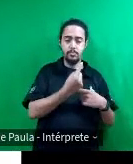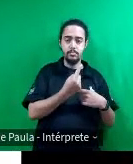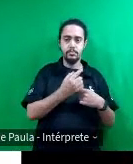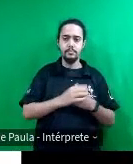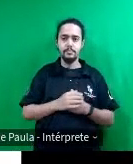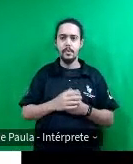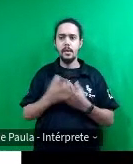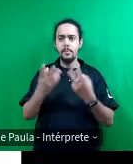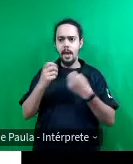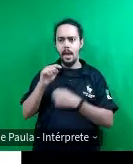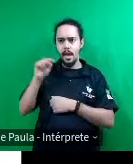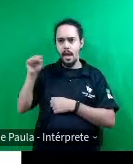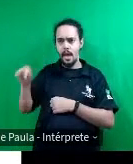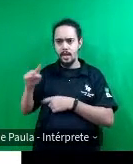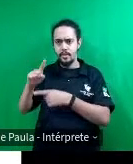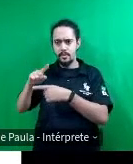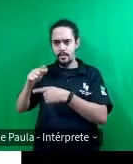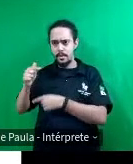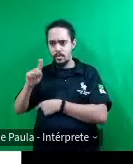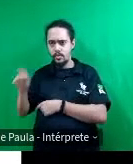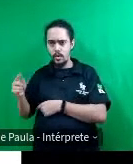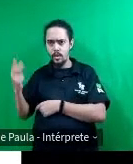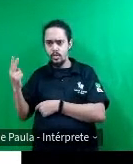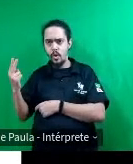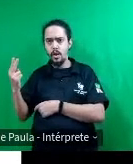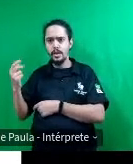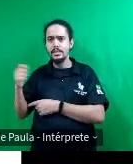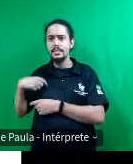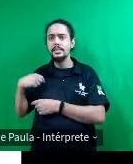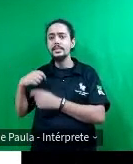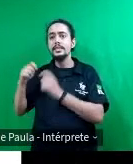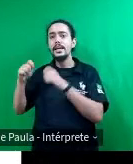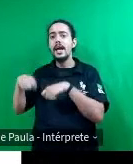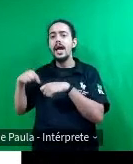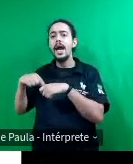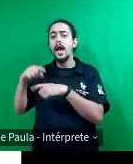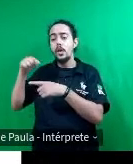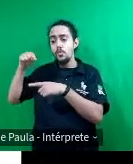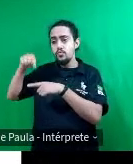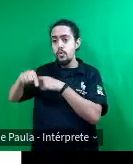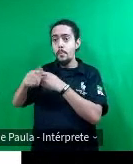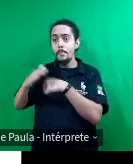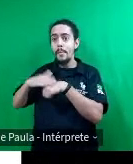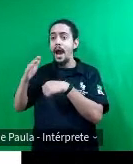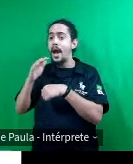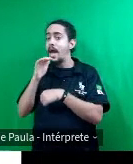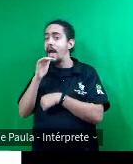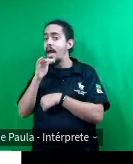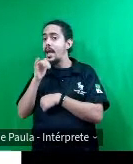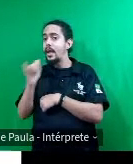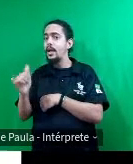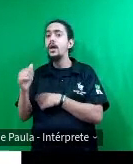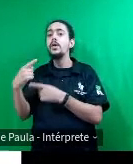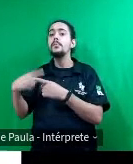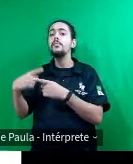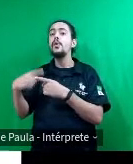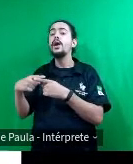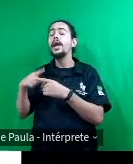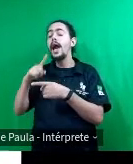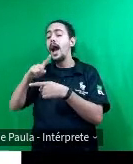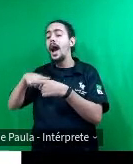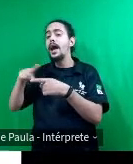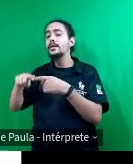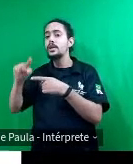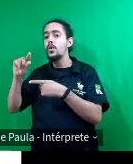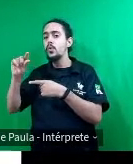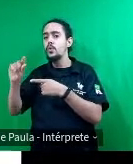7,2, desce no ramo que tem a menor resistência. Óbvio, né? Se a resistência é menor, a corrente vai tender a passar mais por